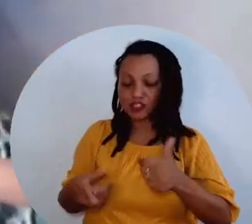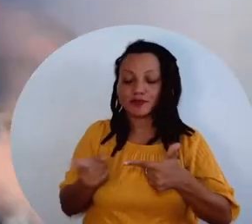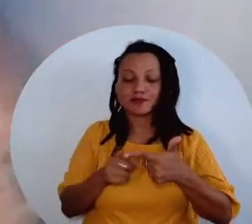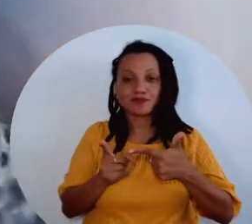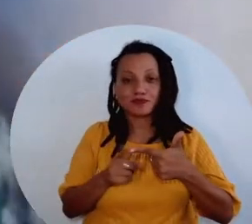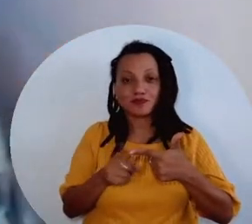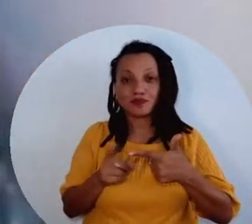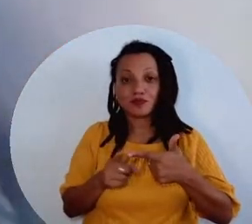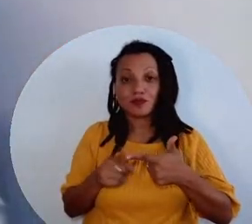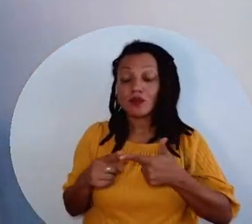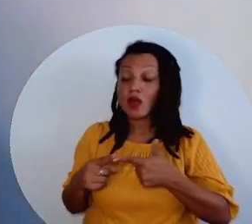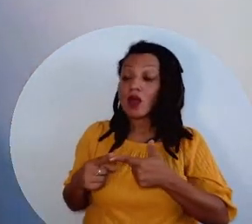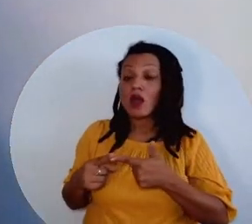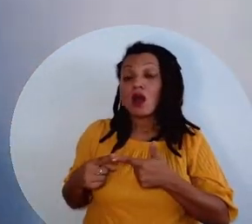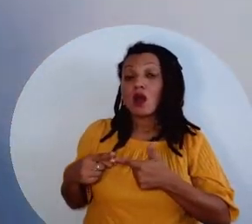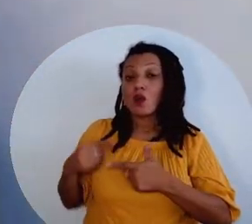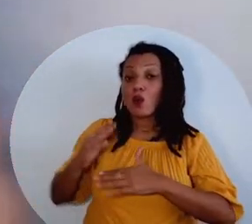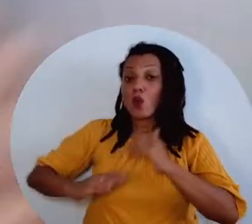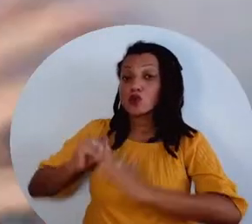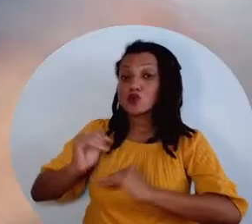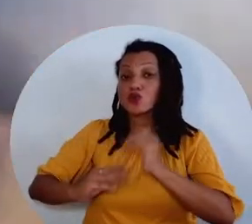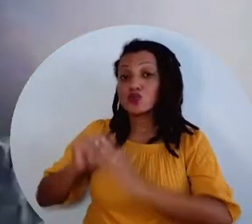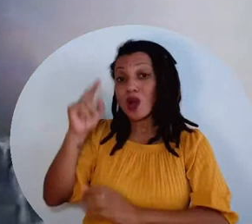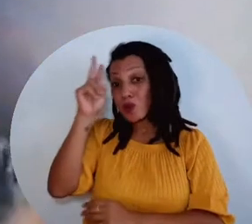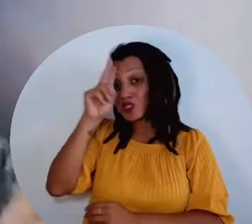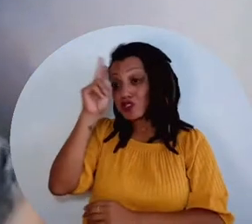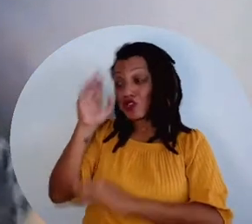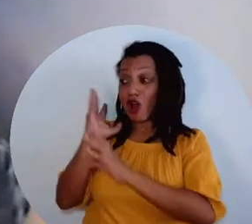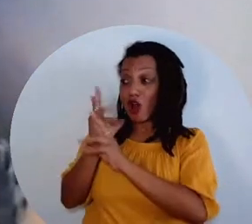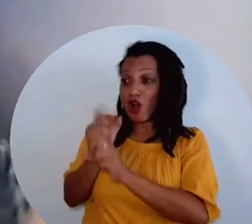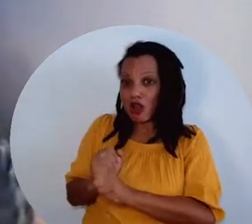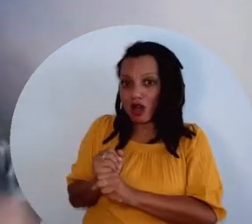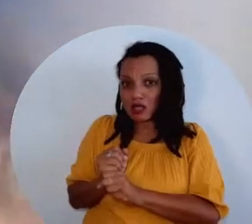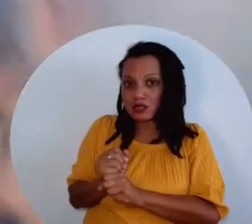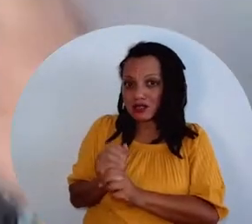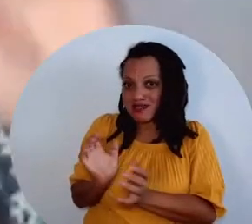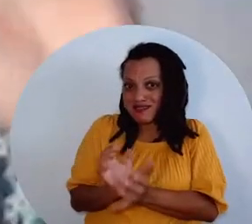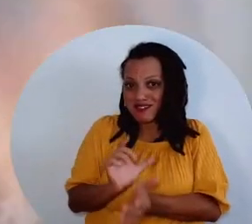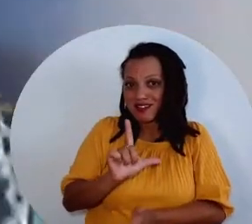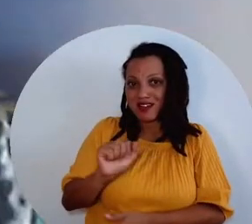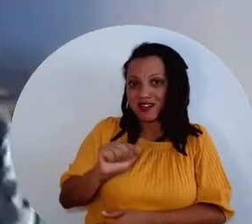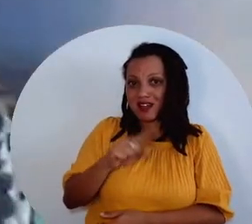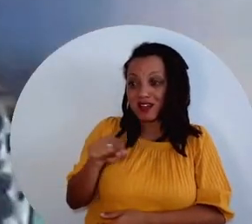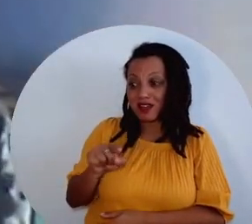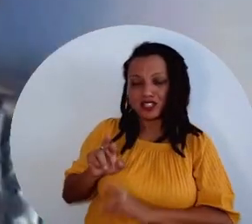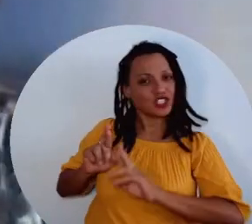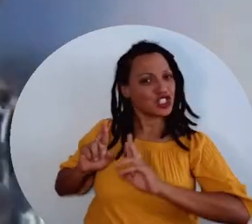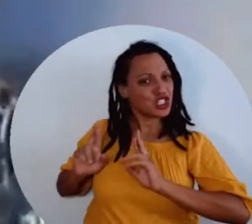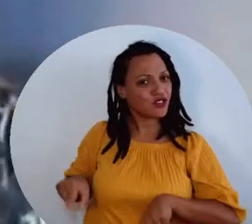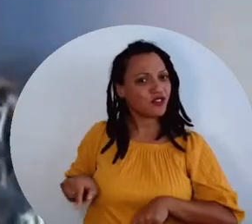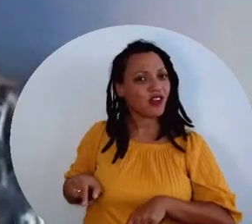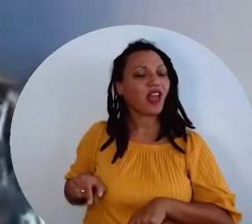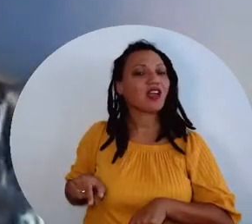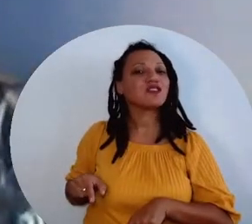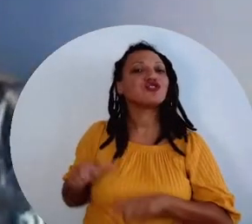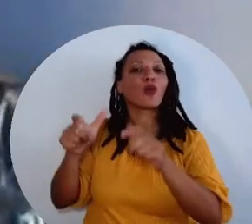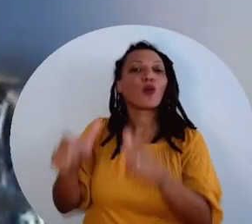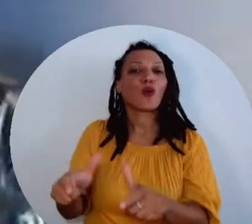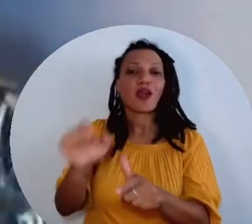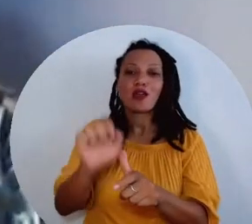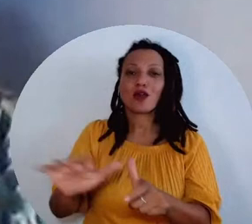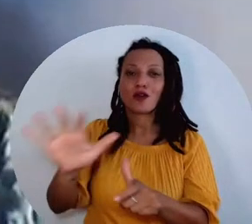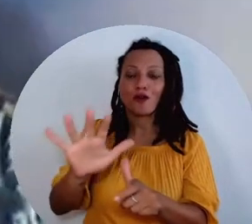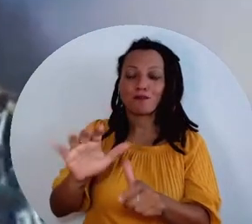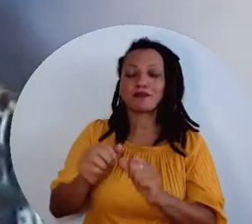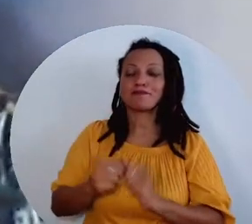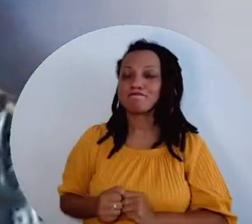histórica dos clãs africanos, diferente dos clãs europeus, é uma segunda